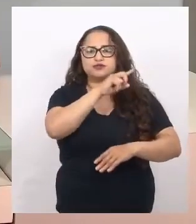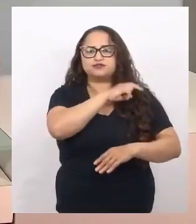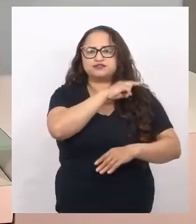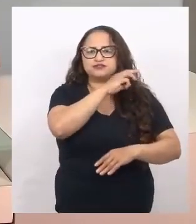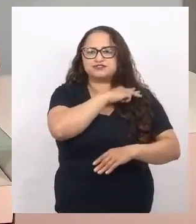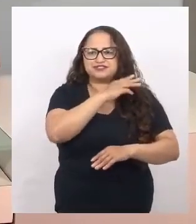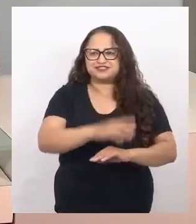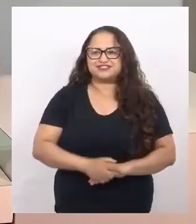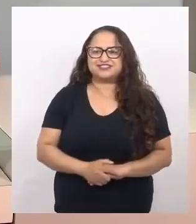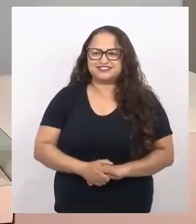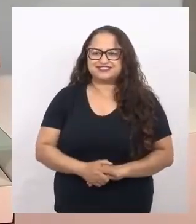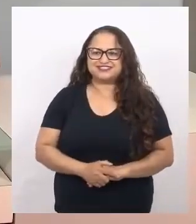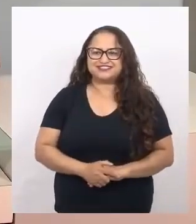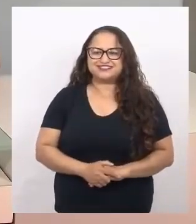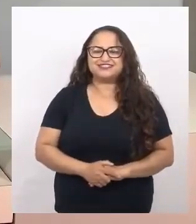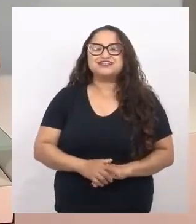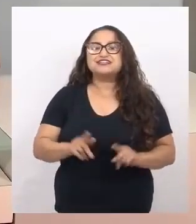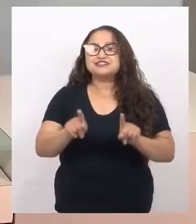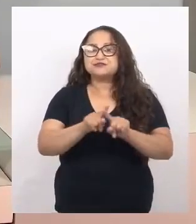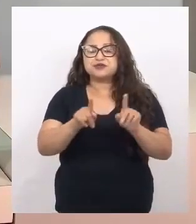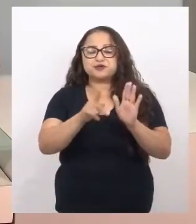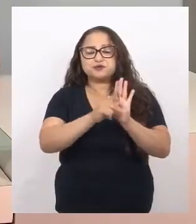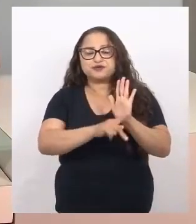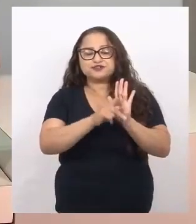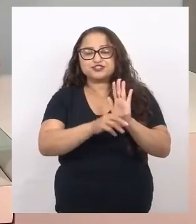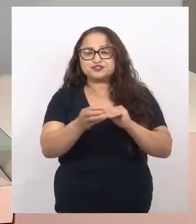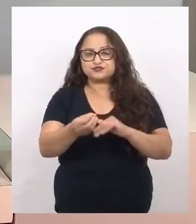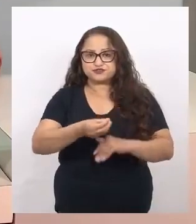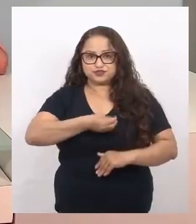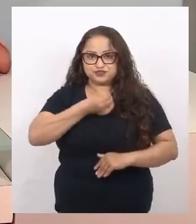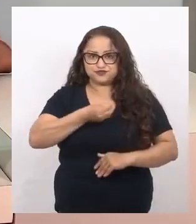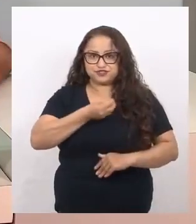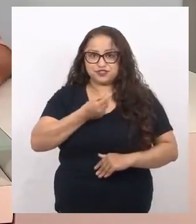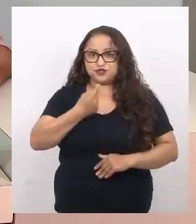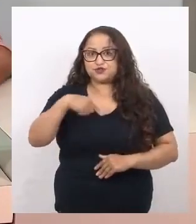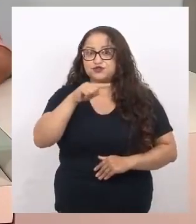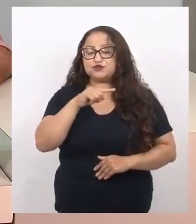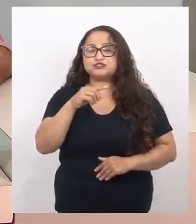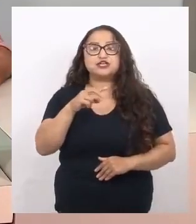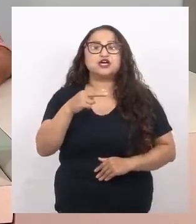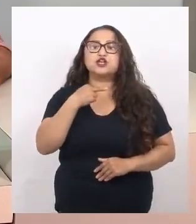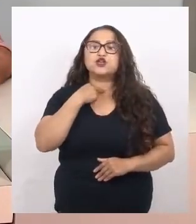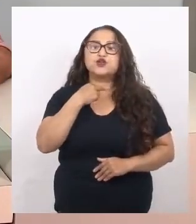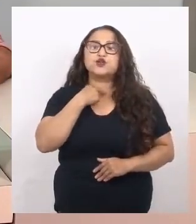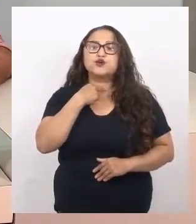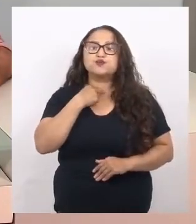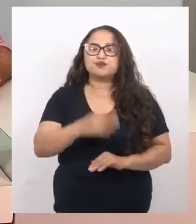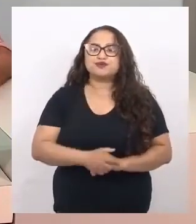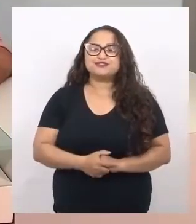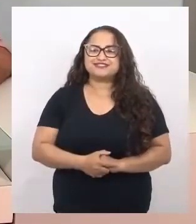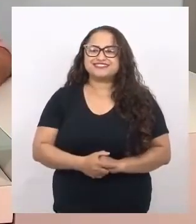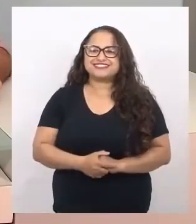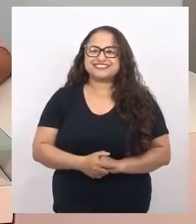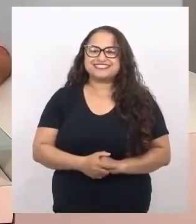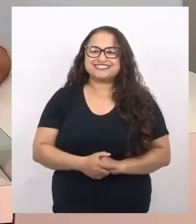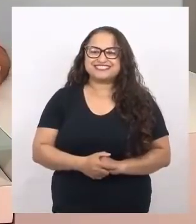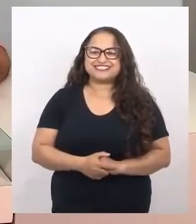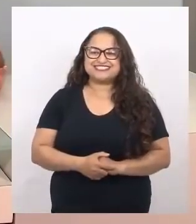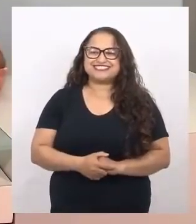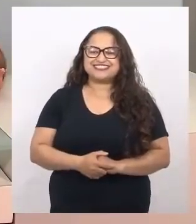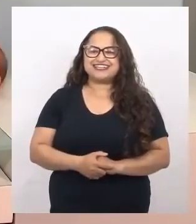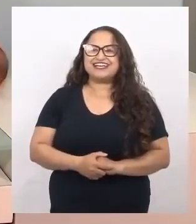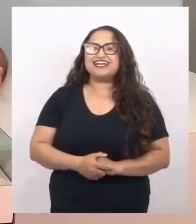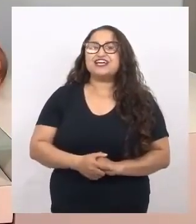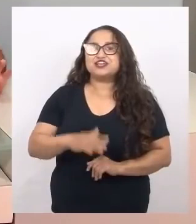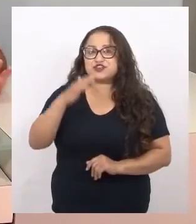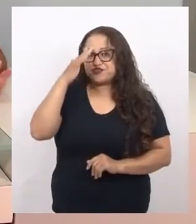teve na primeira série, o projeto de vida. Então, o que a gente não pode é ter esses alunos sem essas aulas, tá? E aí uma mensagem importante que eu